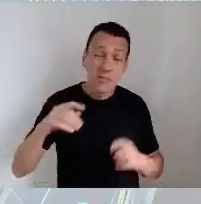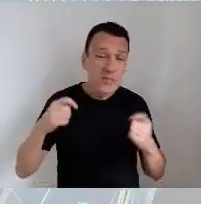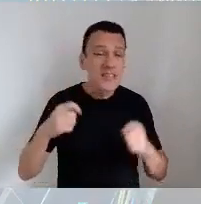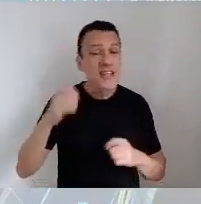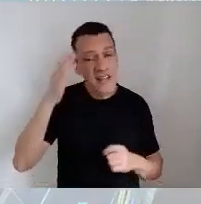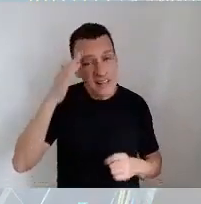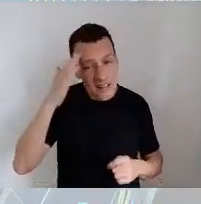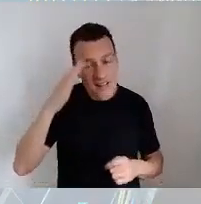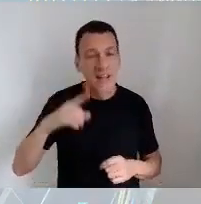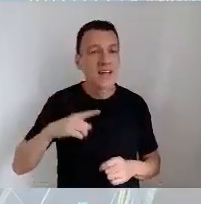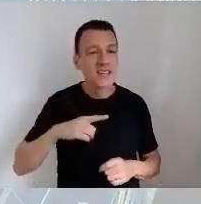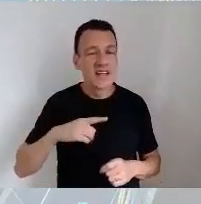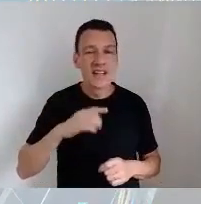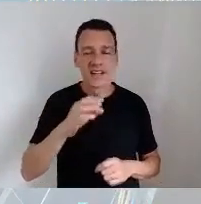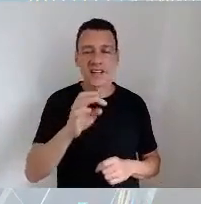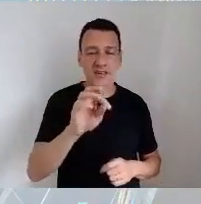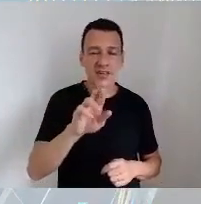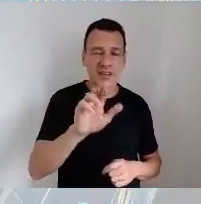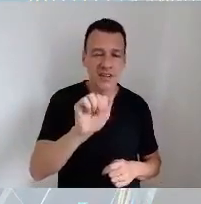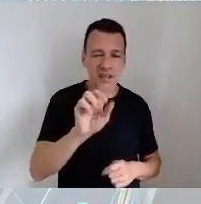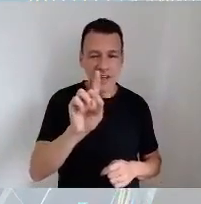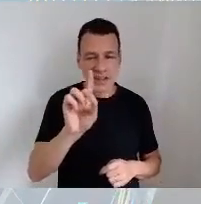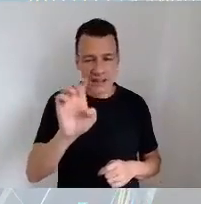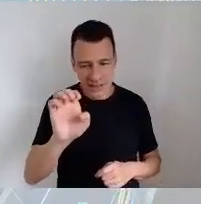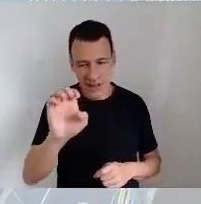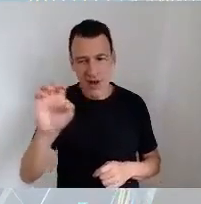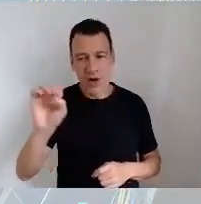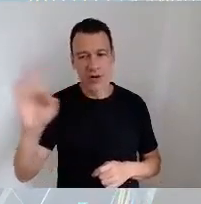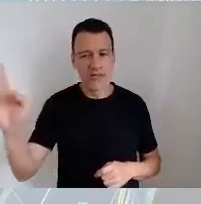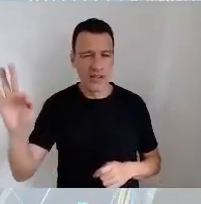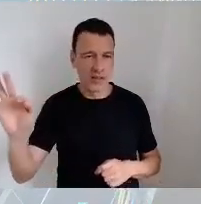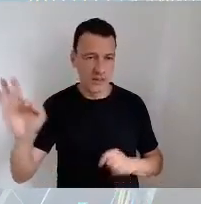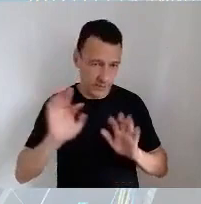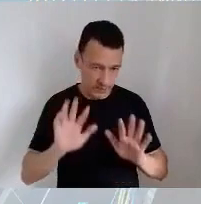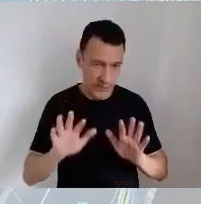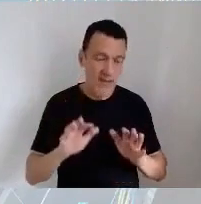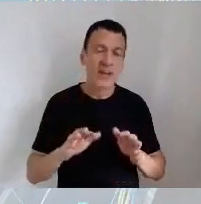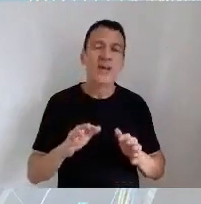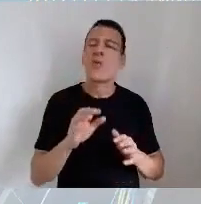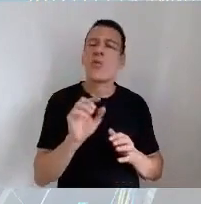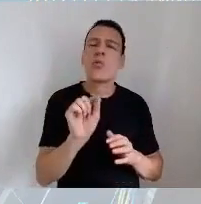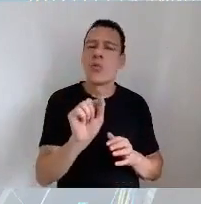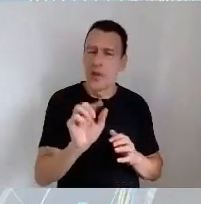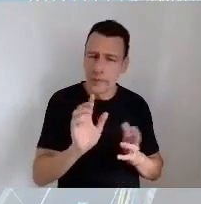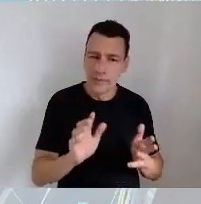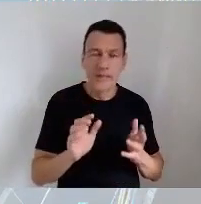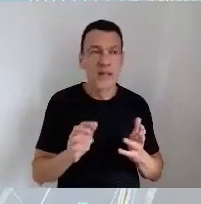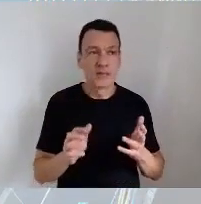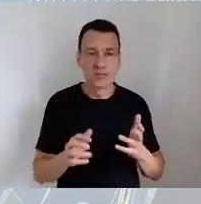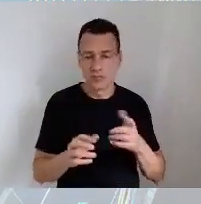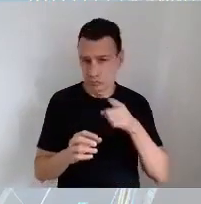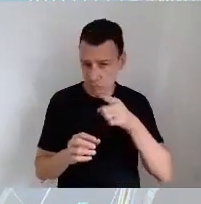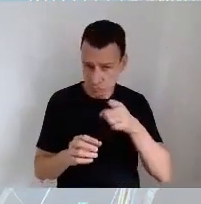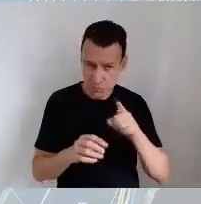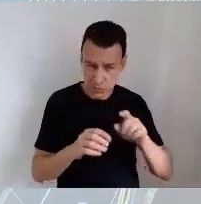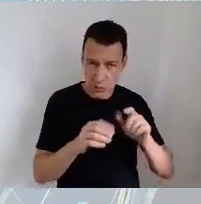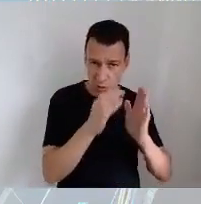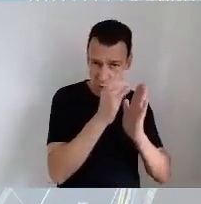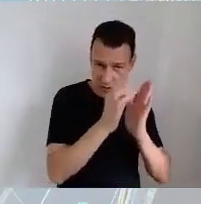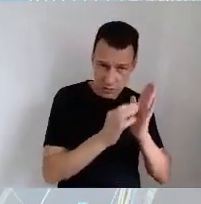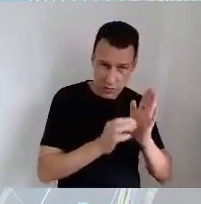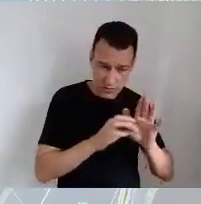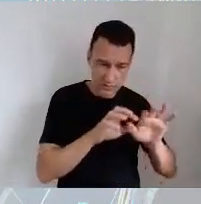que é esse tradeoff gente quem escreve código H algum tempo sabe que se você eh vai escrever algum algum